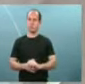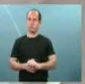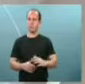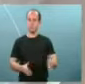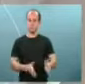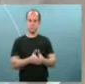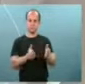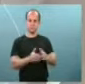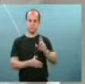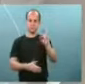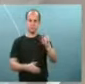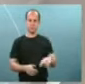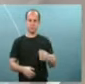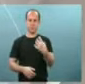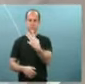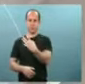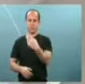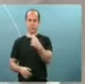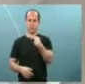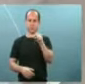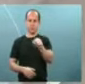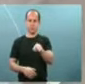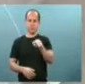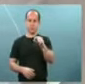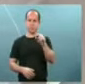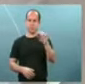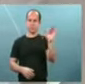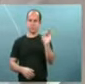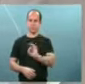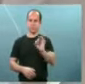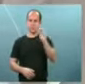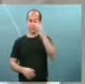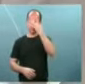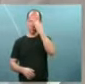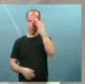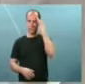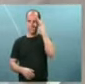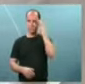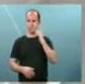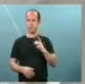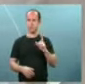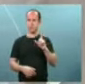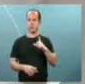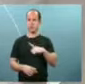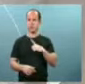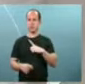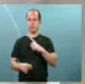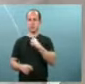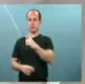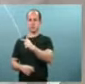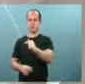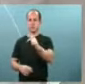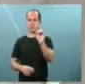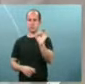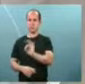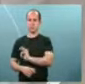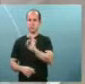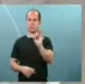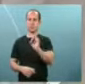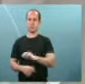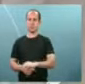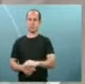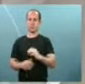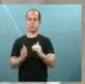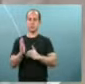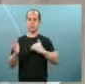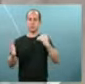Grande do Norte, chegou a 40,7% da população, que já inclui os 17% de